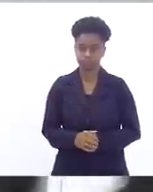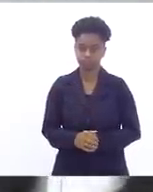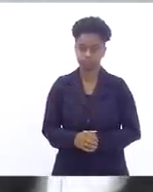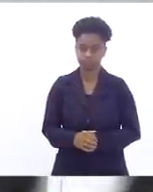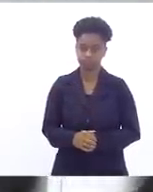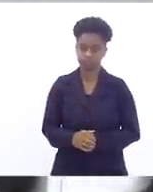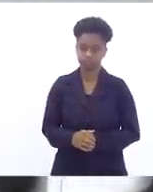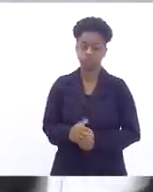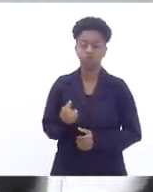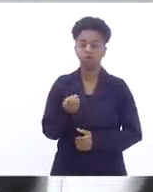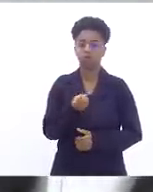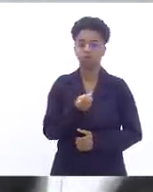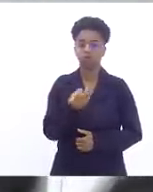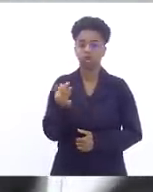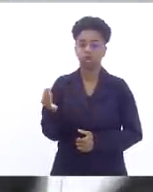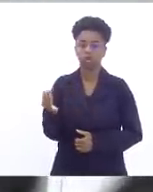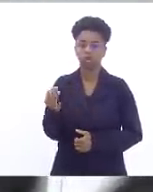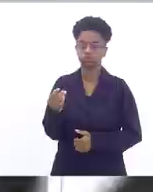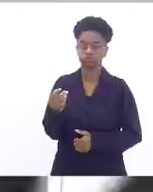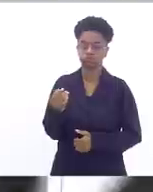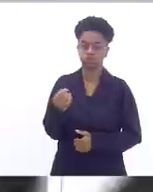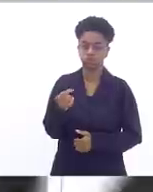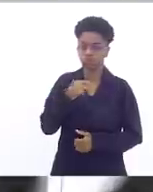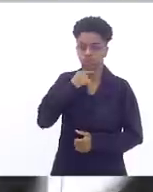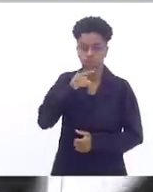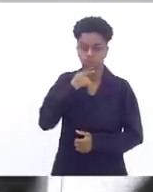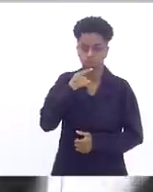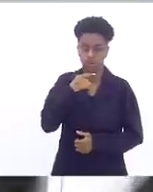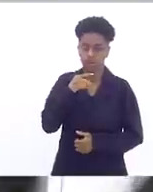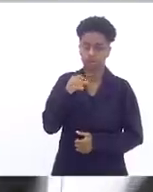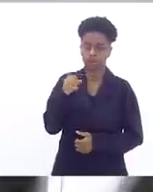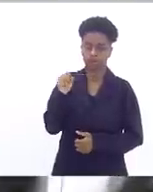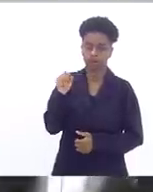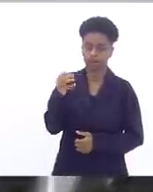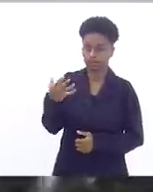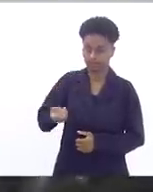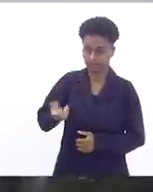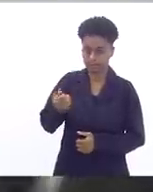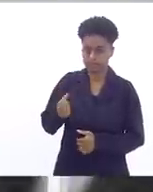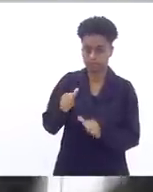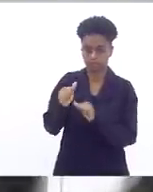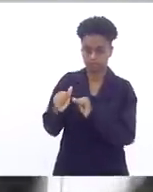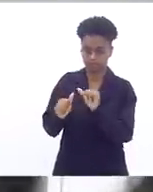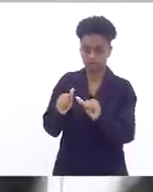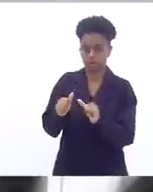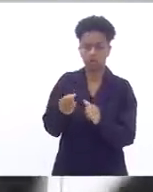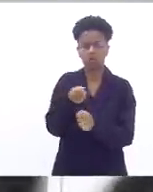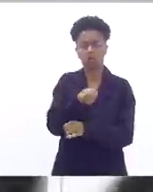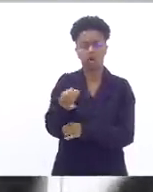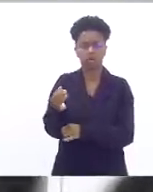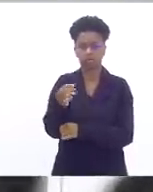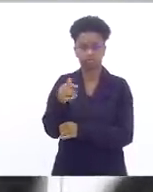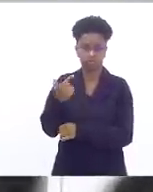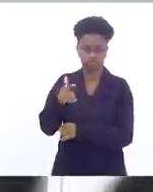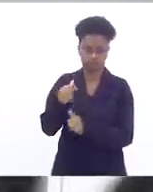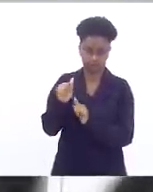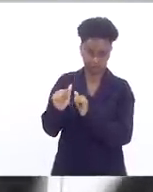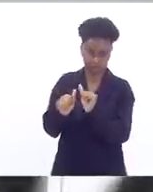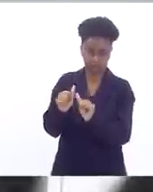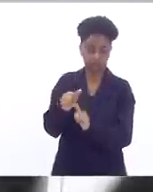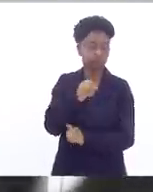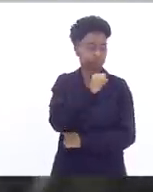quantos nós conseguem atenção atualizar quantidade de pensões que não estão atualizadas pela revisão não é isso Doutor